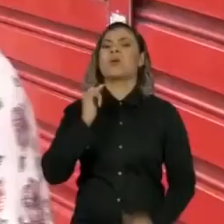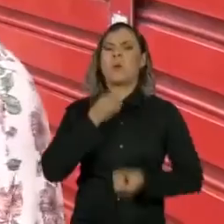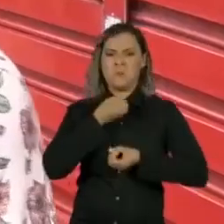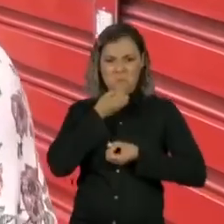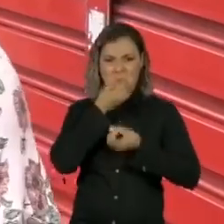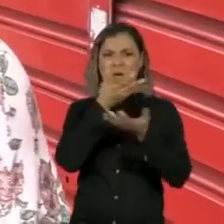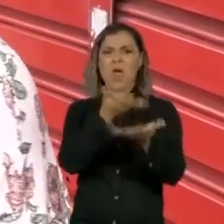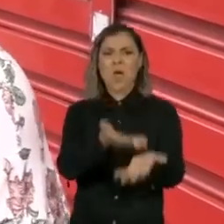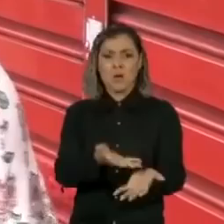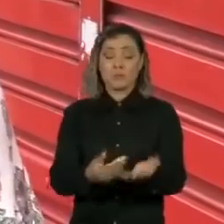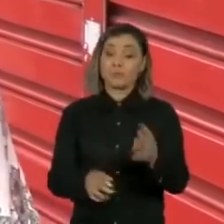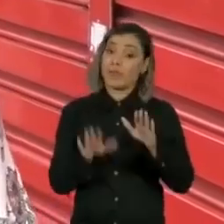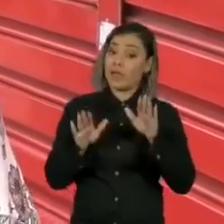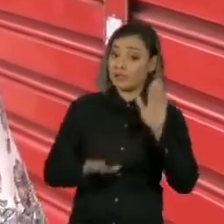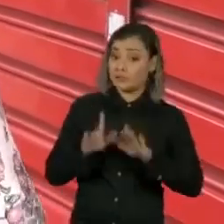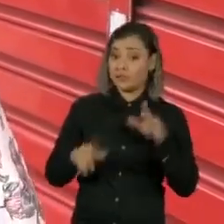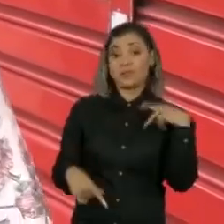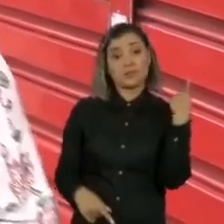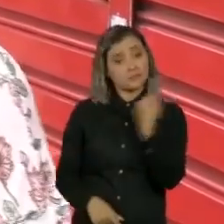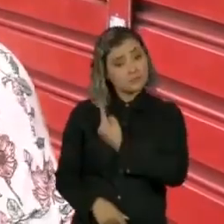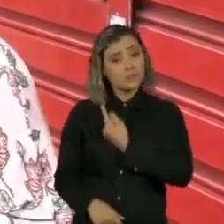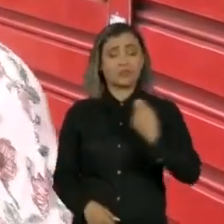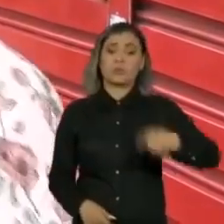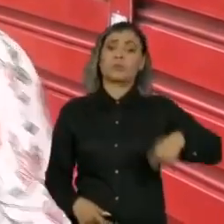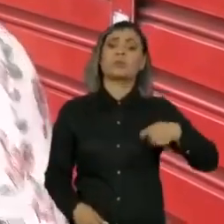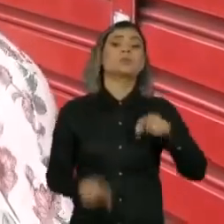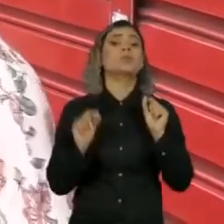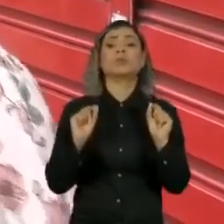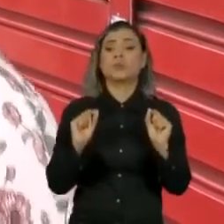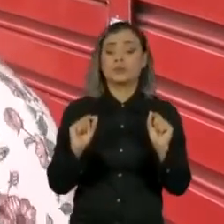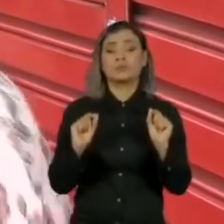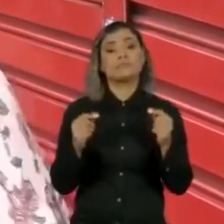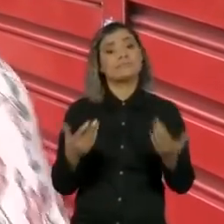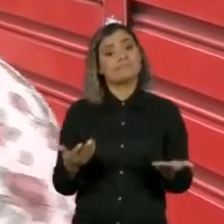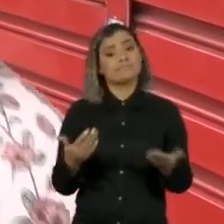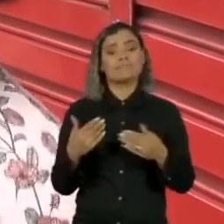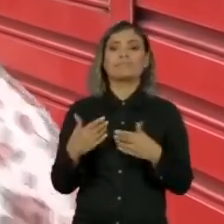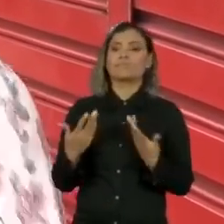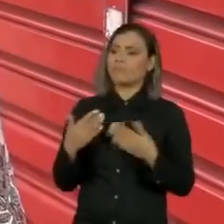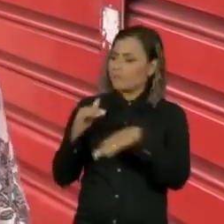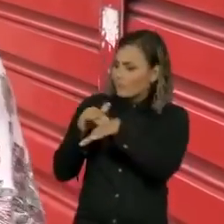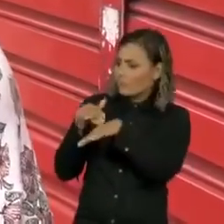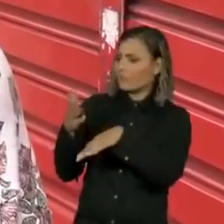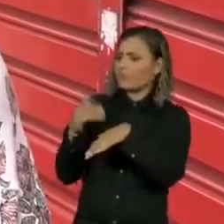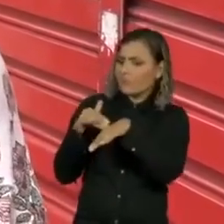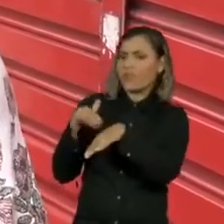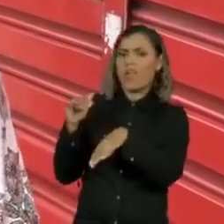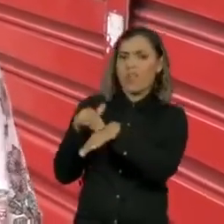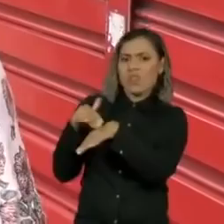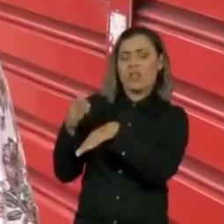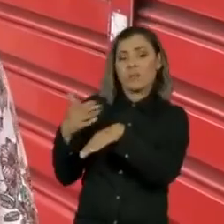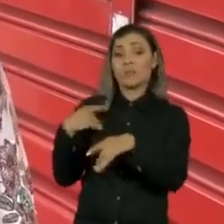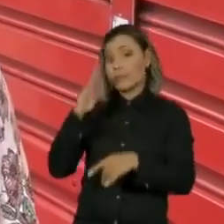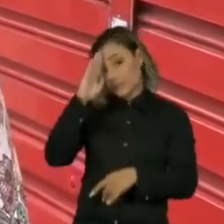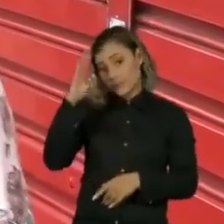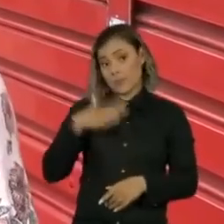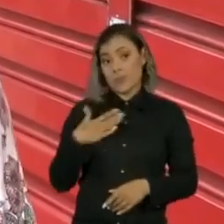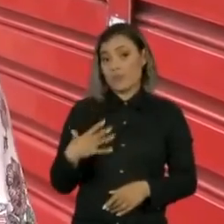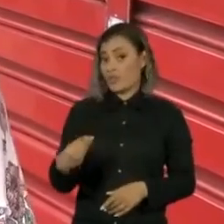trombone. Às vezes a gente precisa falar, sabe, você está me ouvindo? Principalmente os meus filhos,